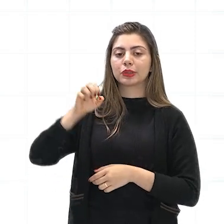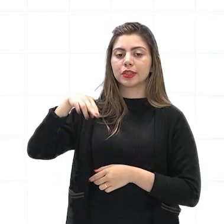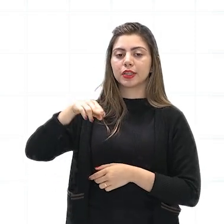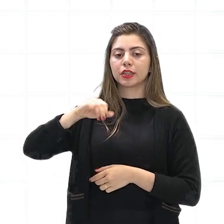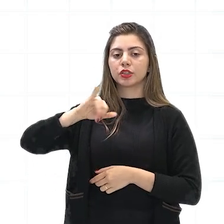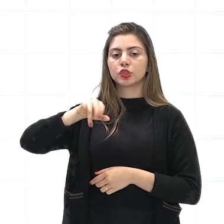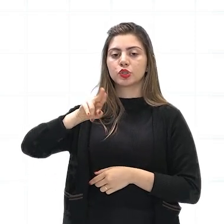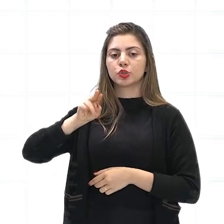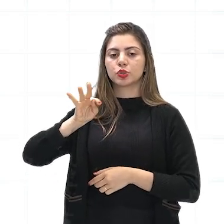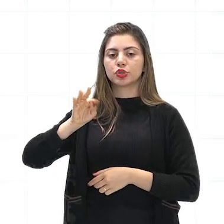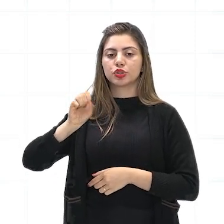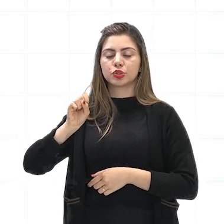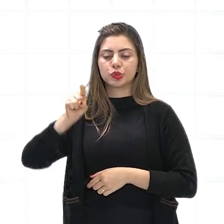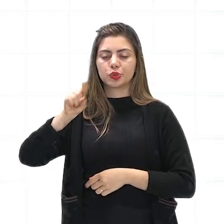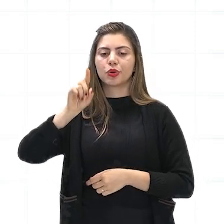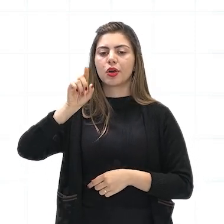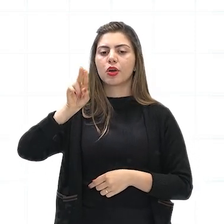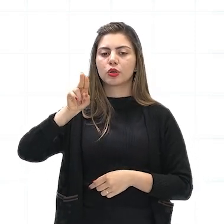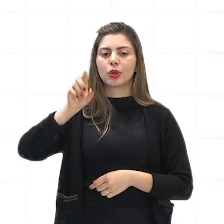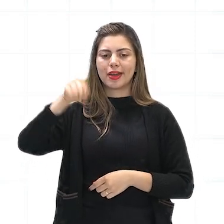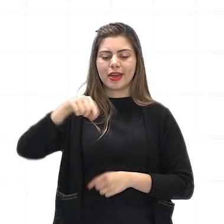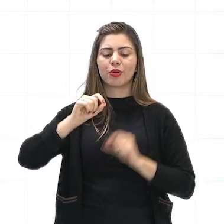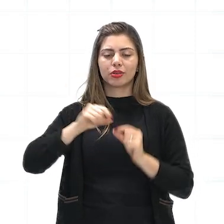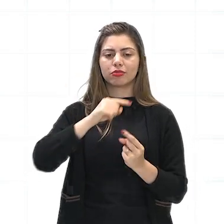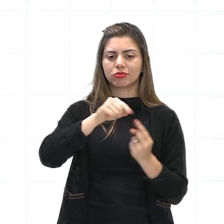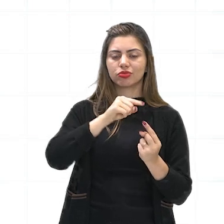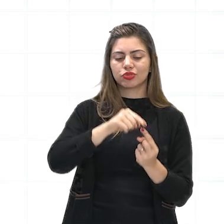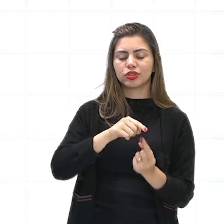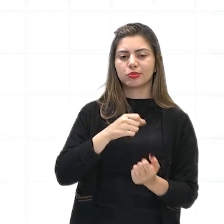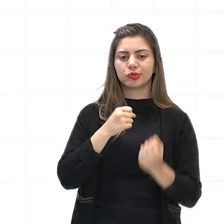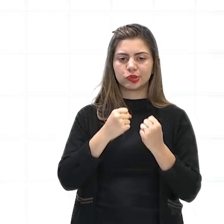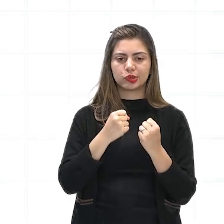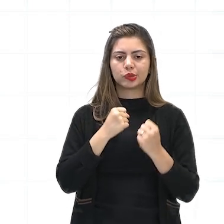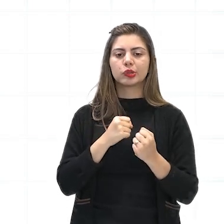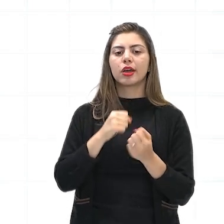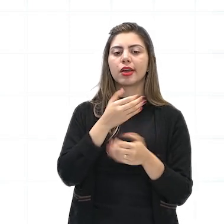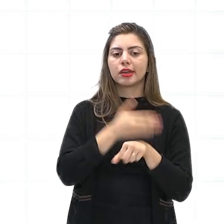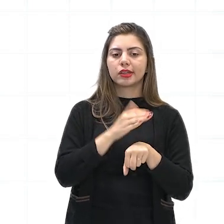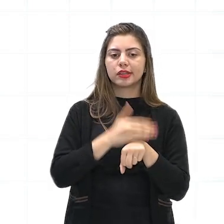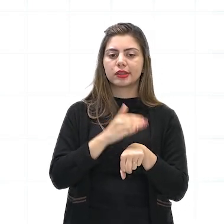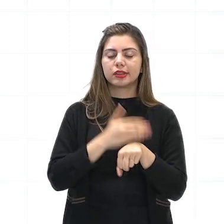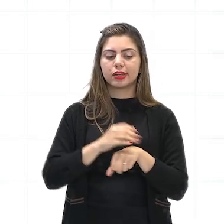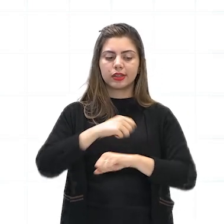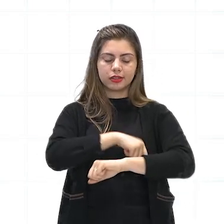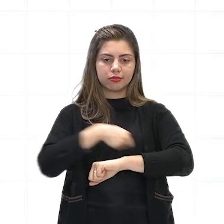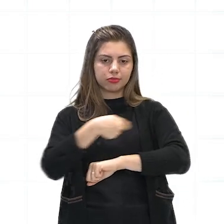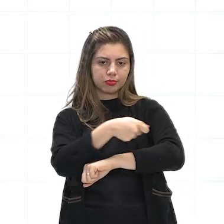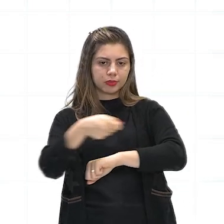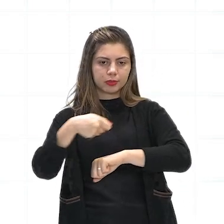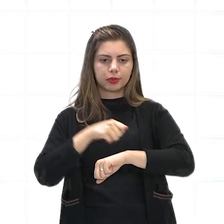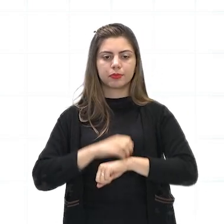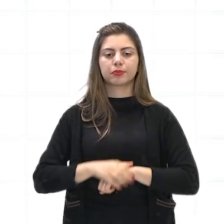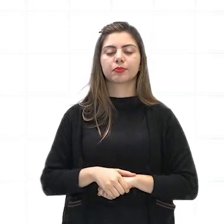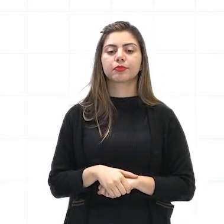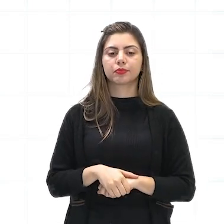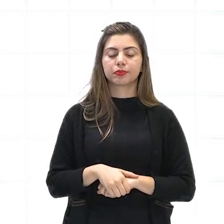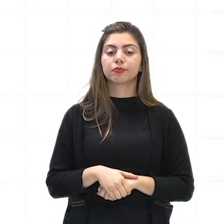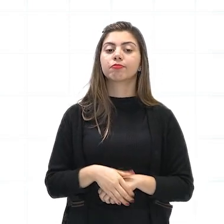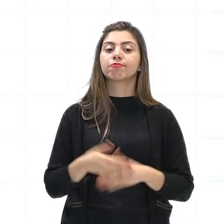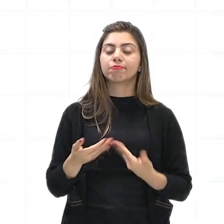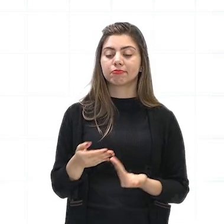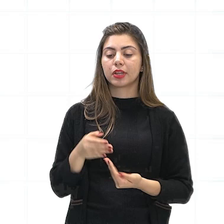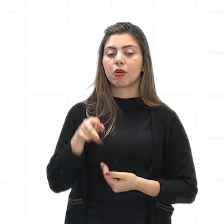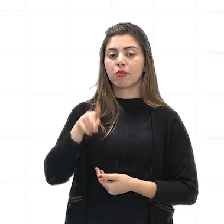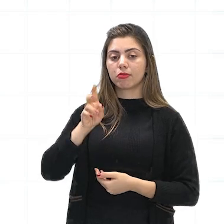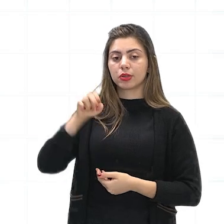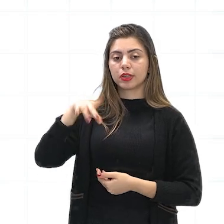que é um estilo de luta onde se treina aí a arte samurai da espada. O Kendo,